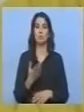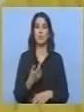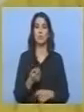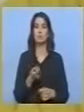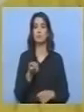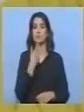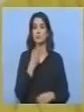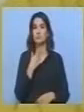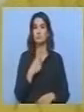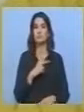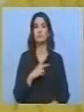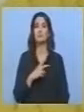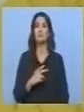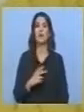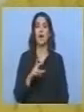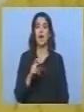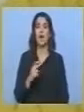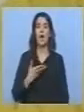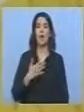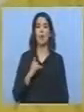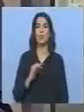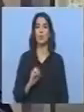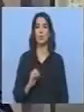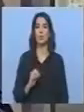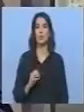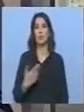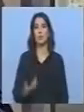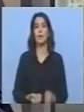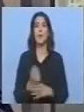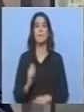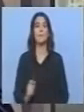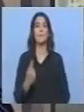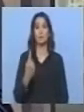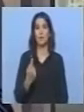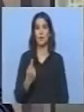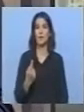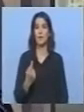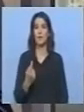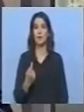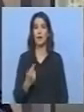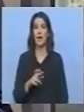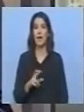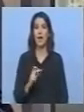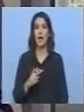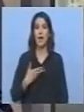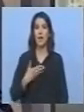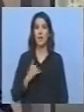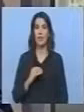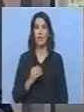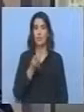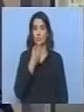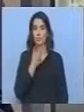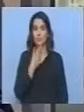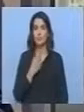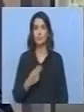radiofármacos, que é o Ignas Produção, e aí nós desenvolvemos o primeiro radiofármaco português, a FDG, o